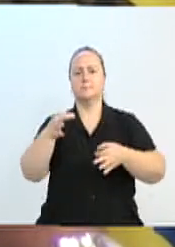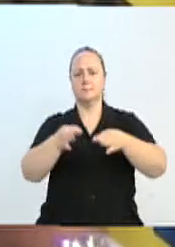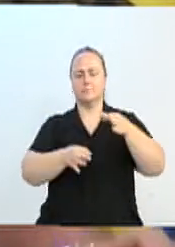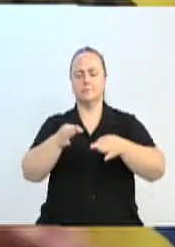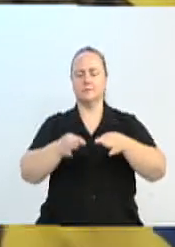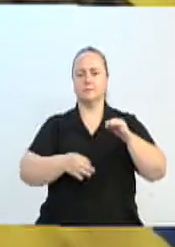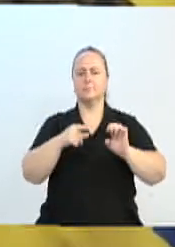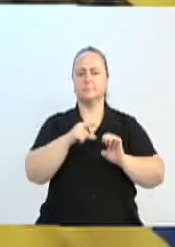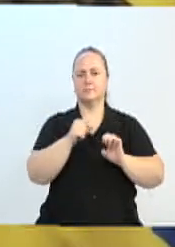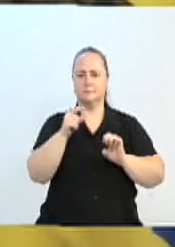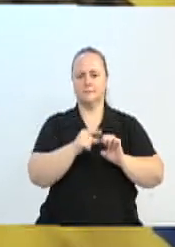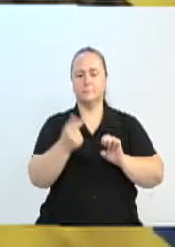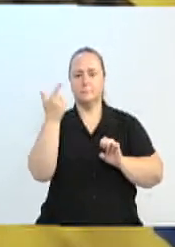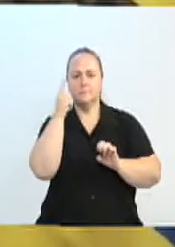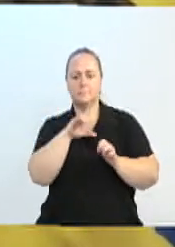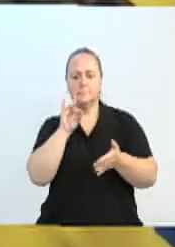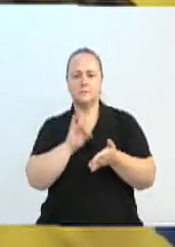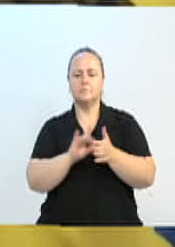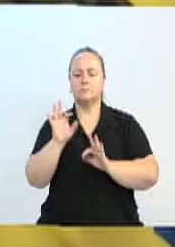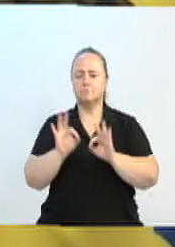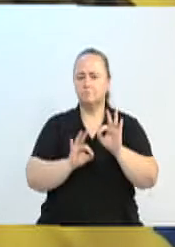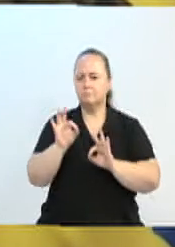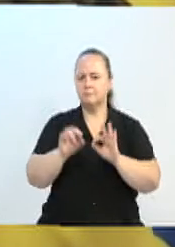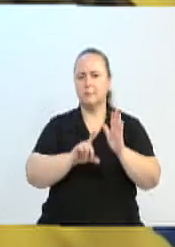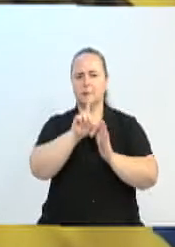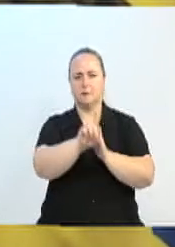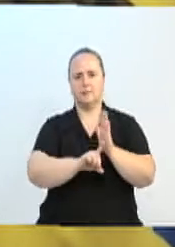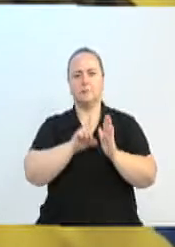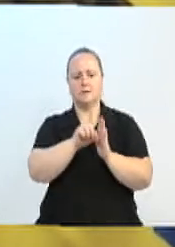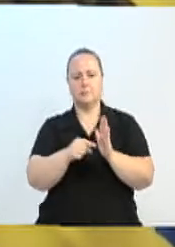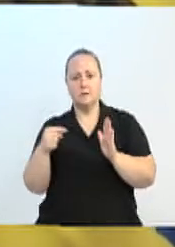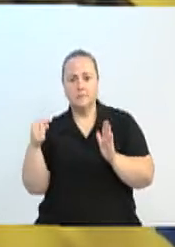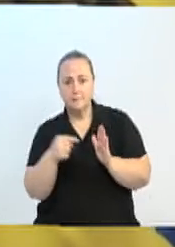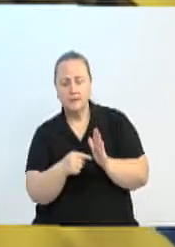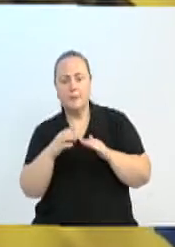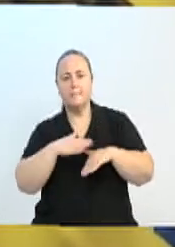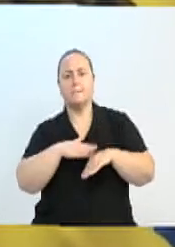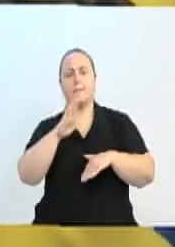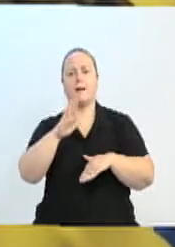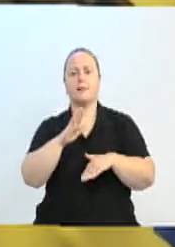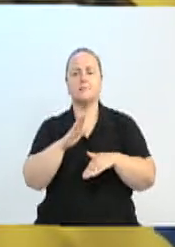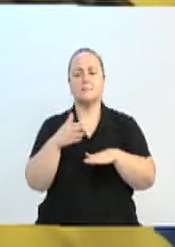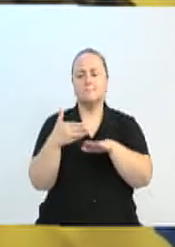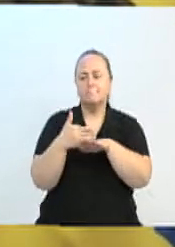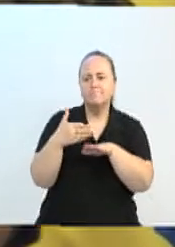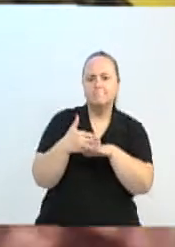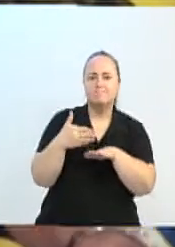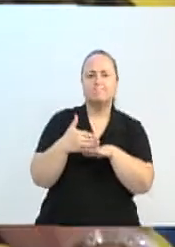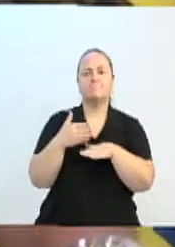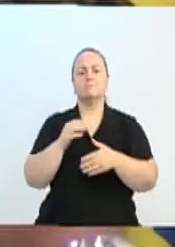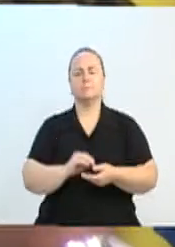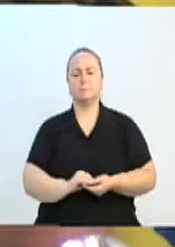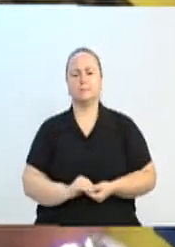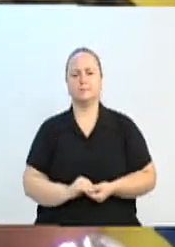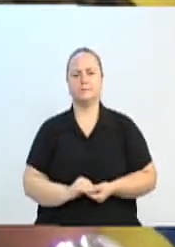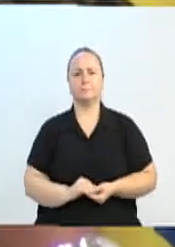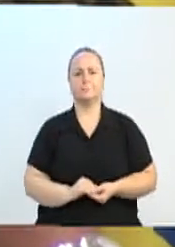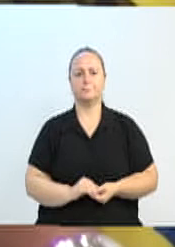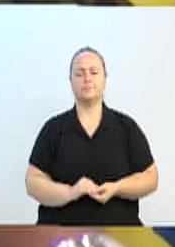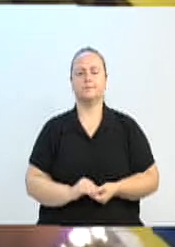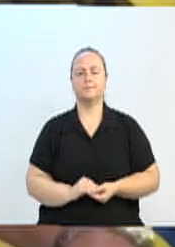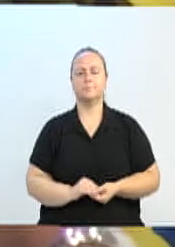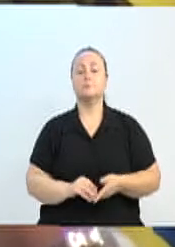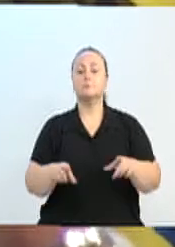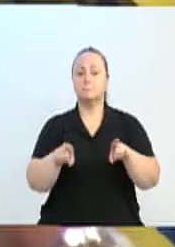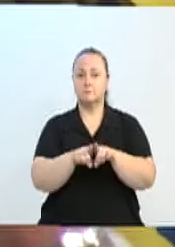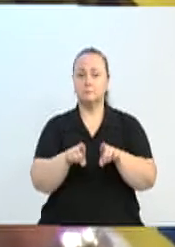empreendedor organizando Nossa legislação e tornando-a mais permissiva apresentamos também o projeto de